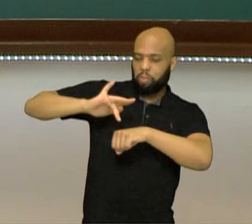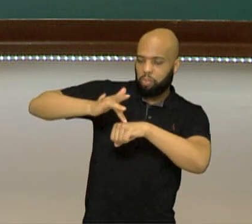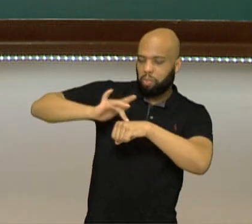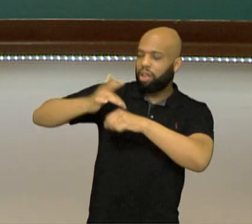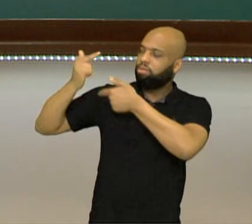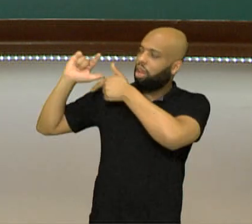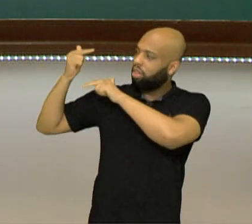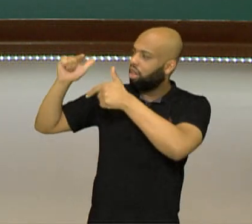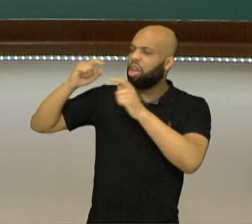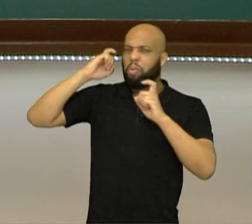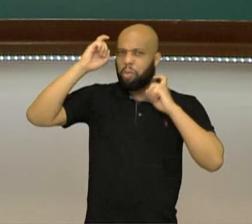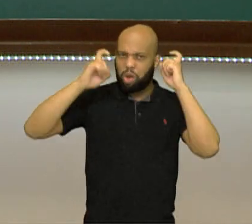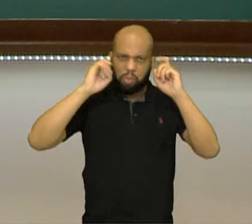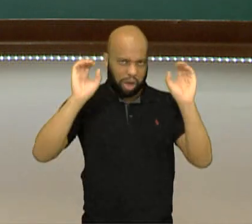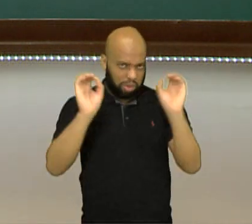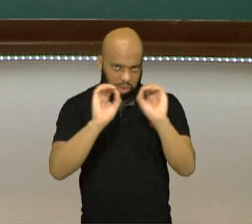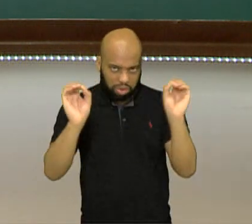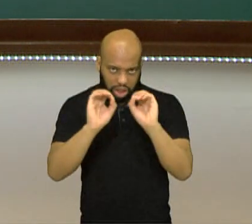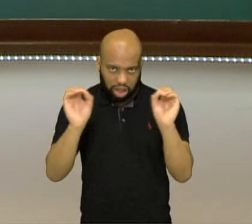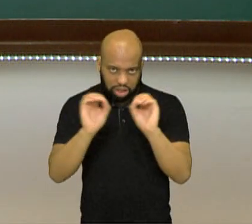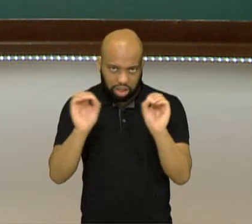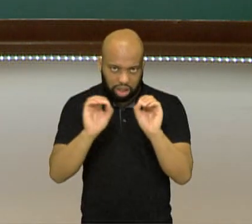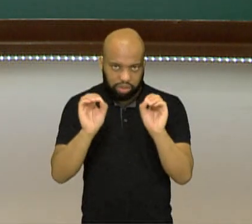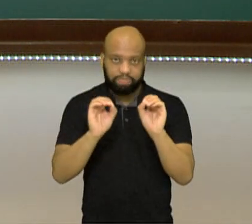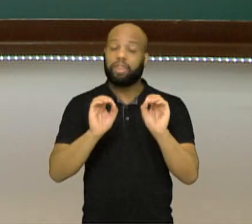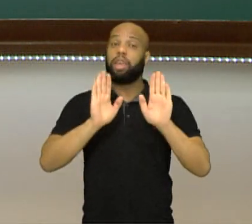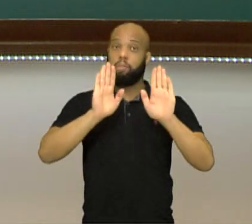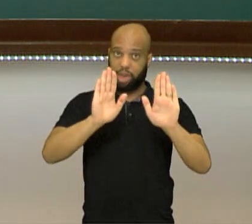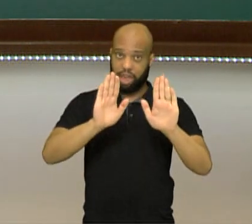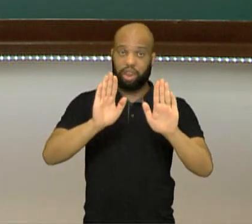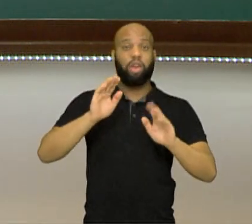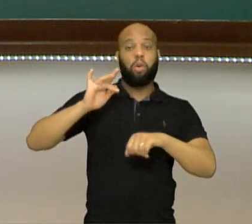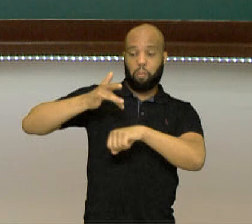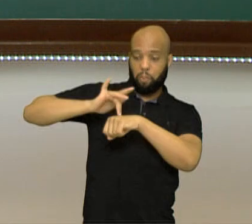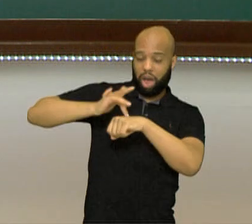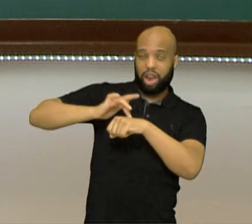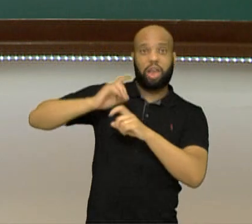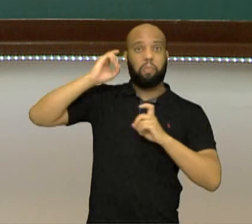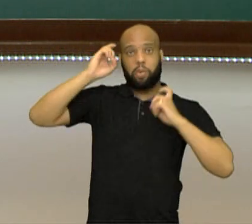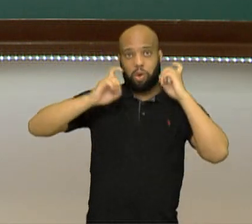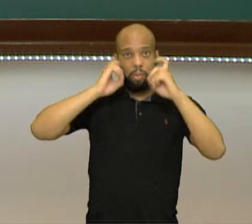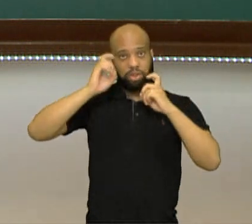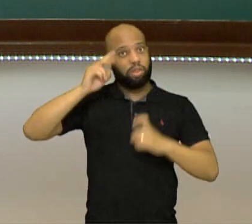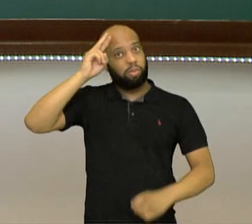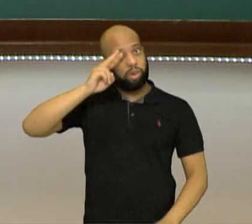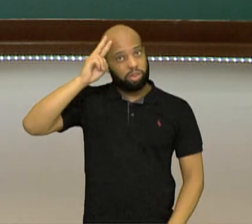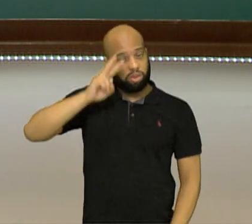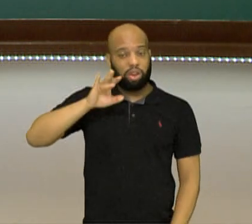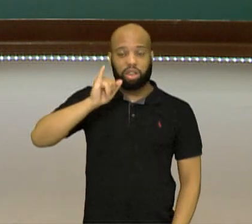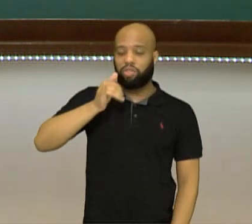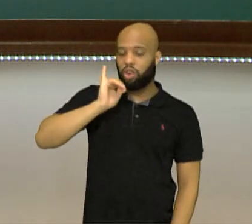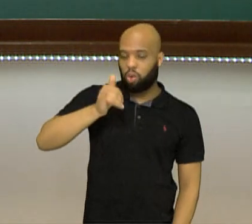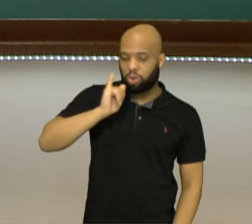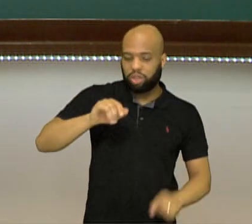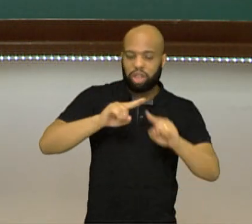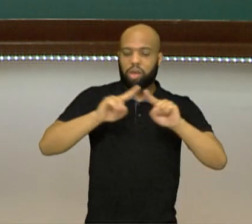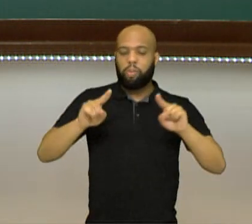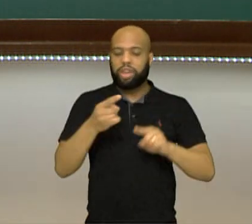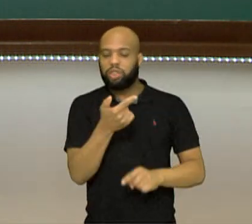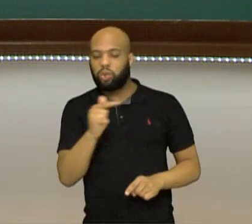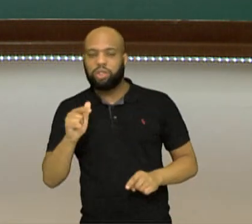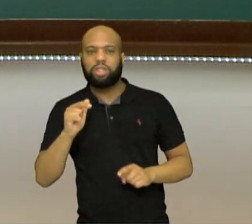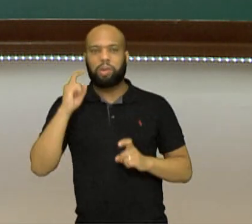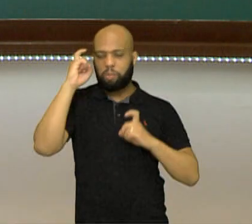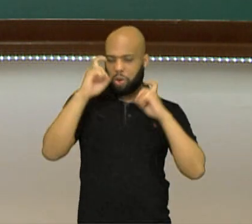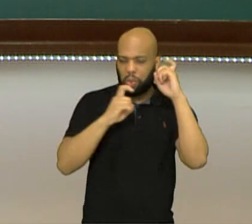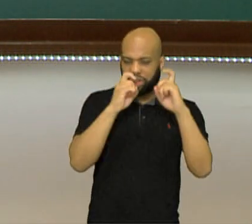está preocupado com o que vai dizer, professor, está preocupado com as histórias que vai contar, mas não há essa preocupação do corpo consciente, do corpo presente,